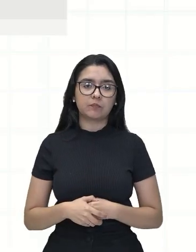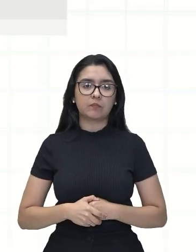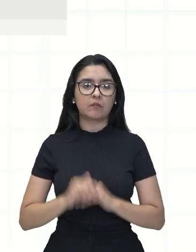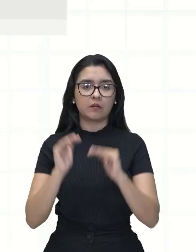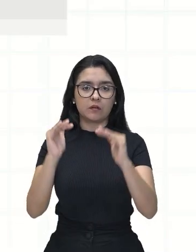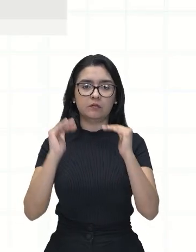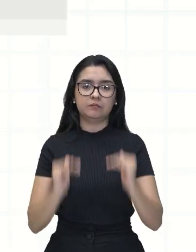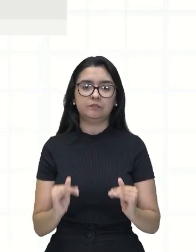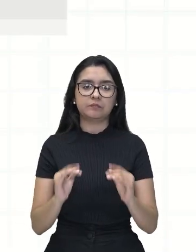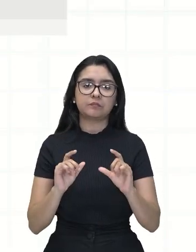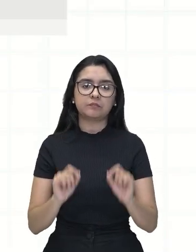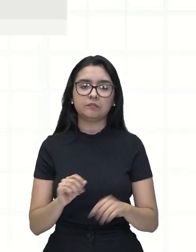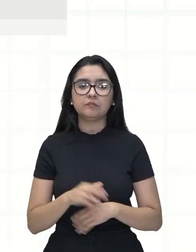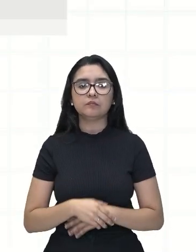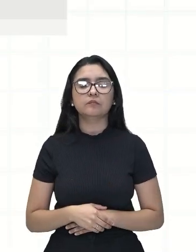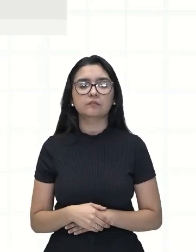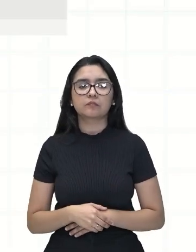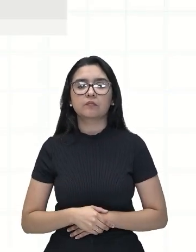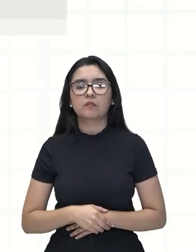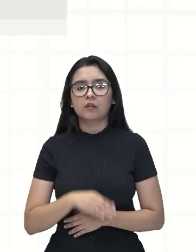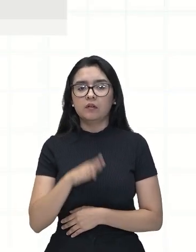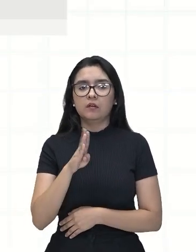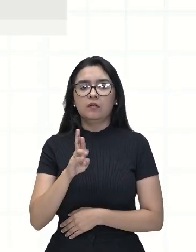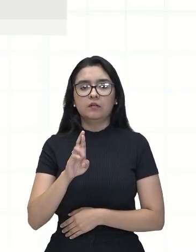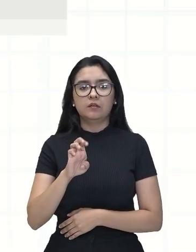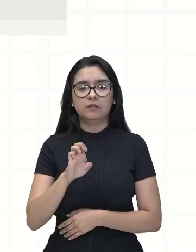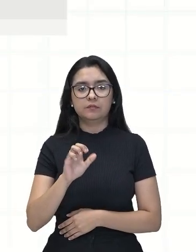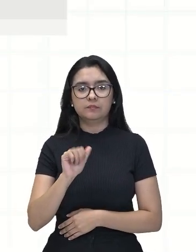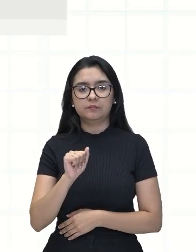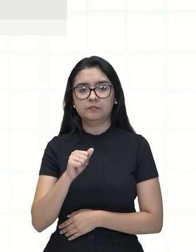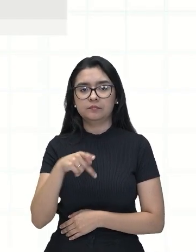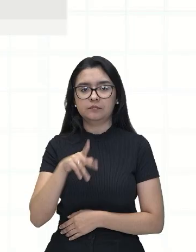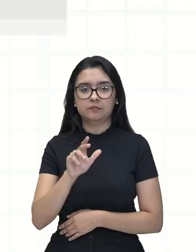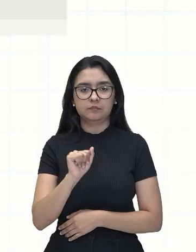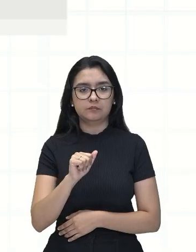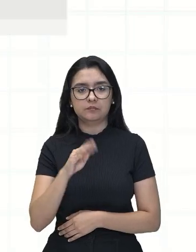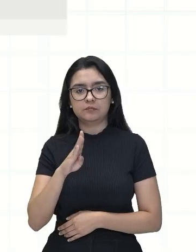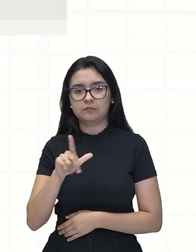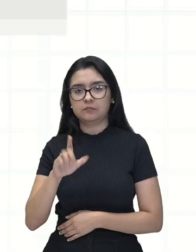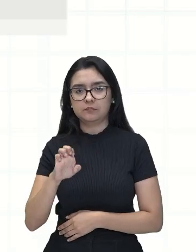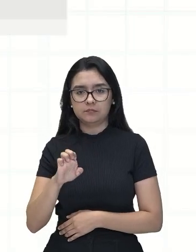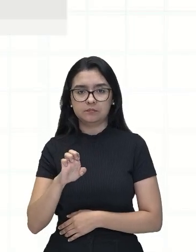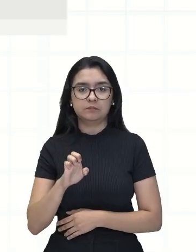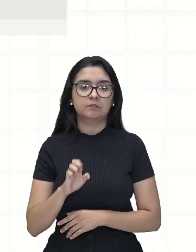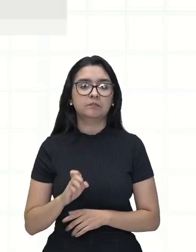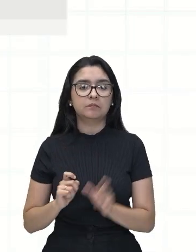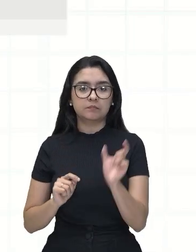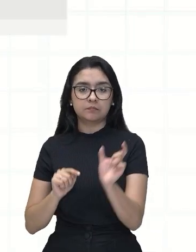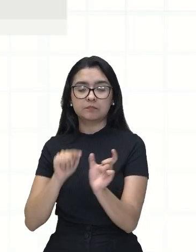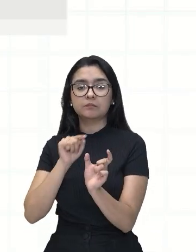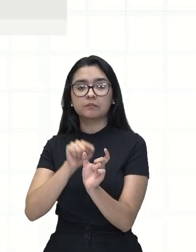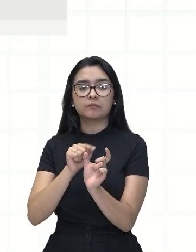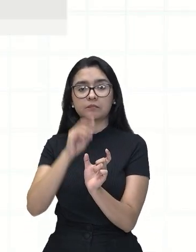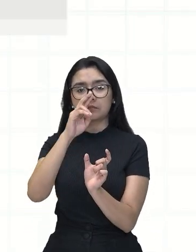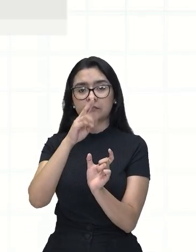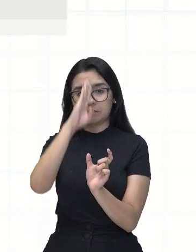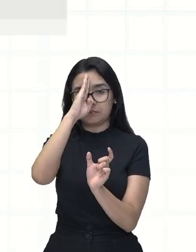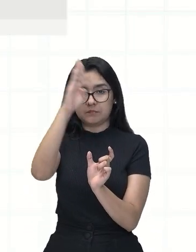nós temos aqui breakable, breakable, breakable. A palavra raiz é